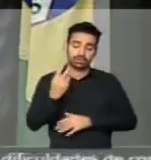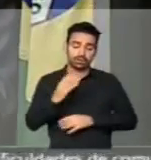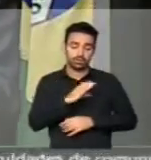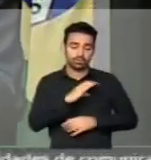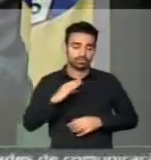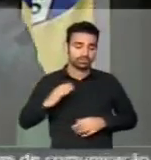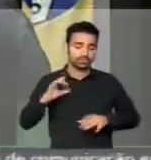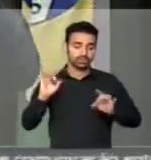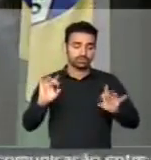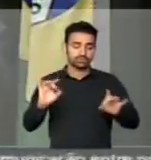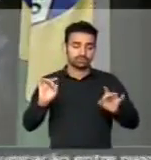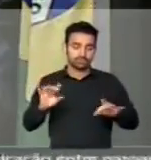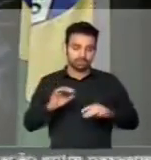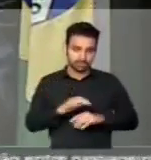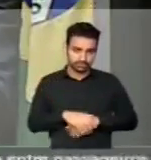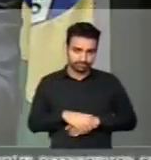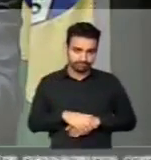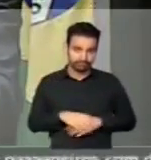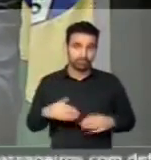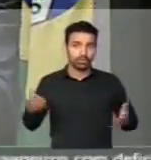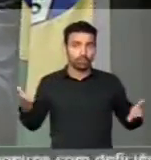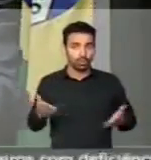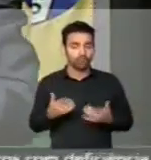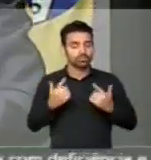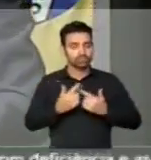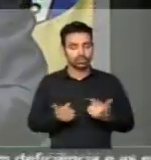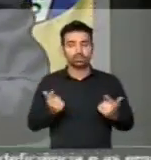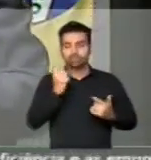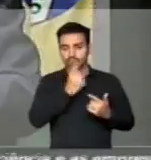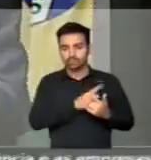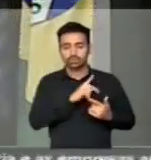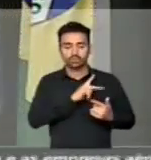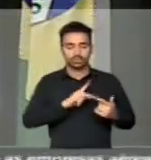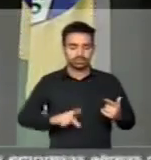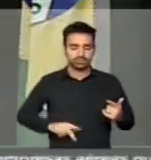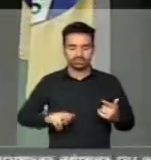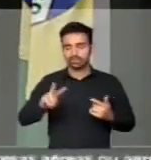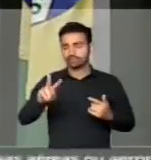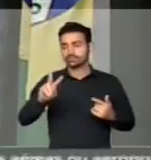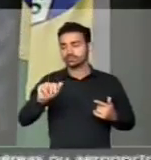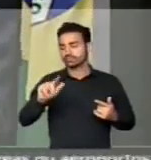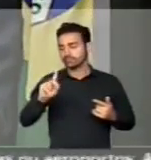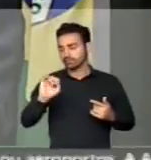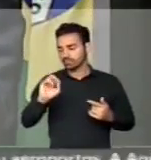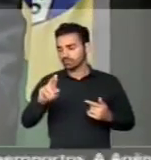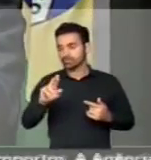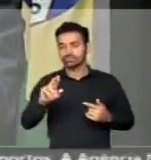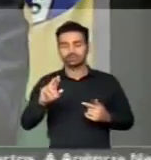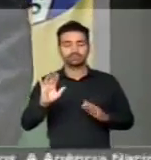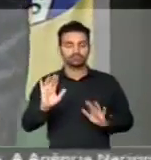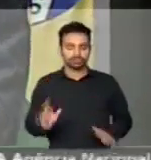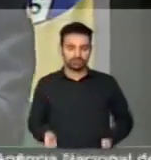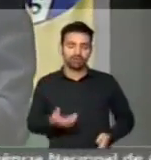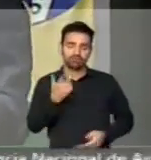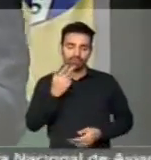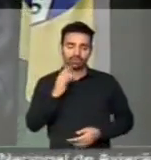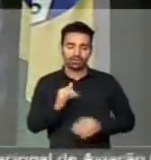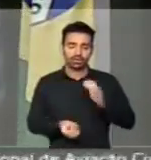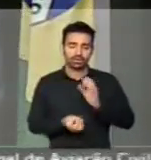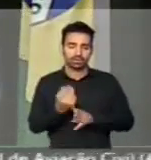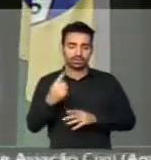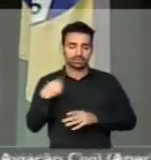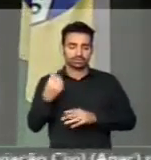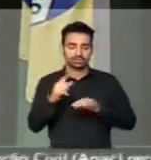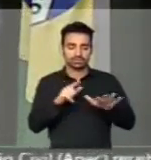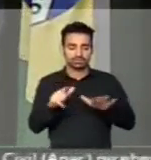comissão especial, hoje finalmente autorizada pelo presidente em exercício da Câmara, prevista para ser instalada na